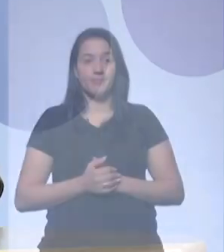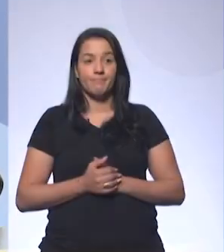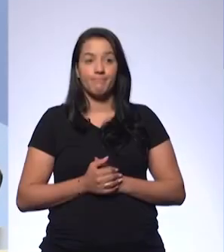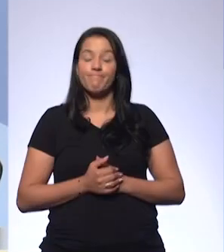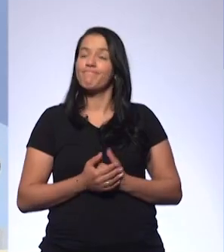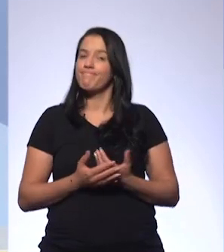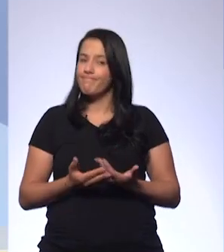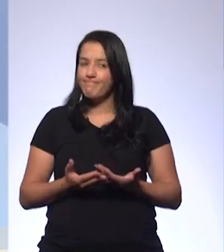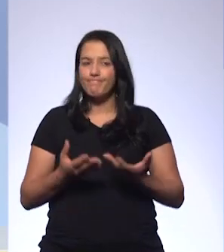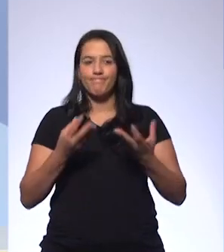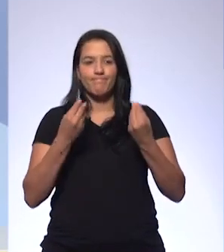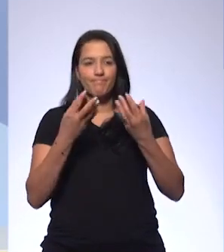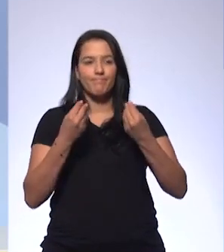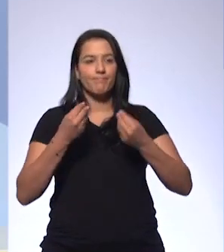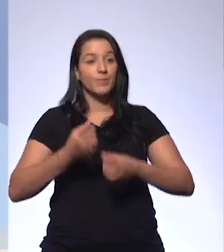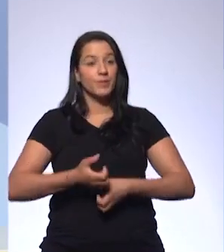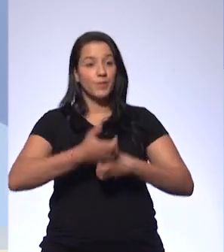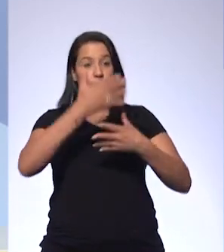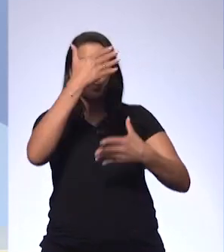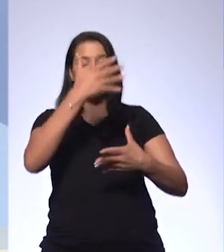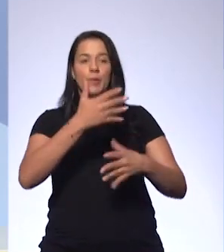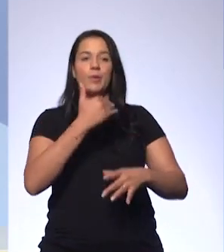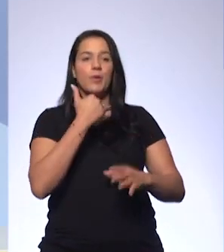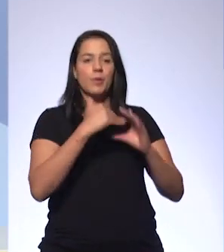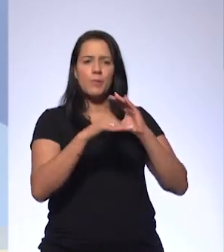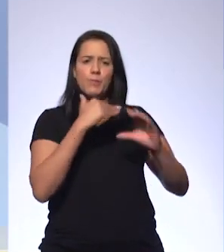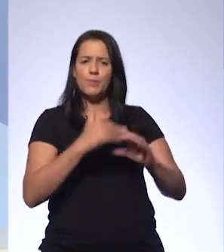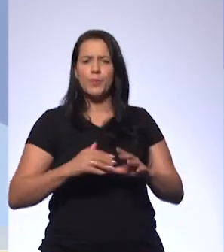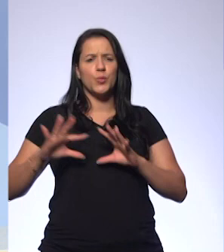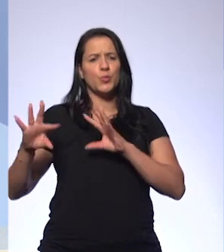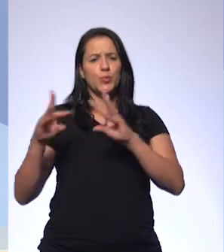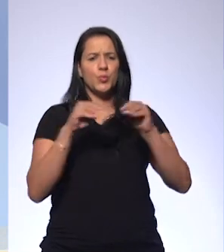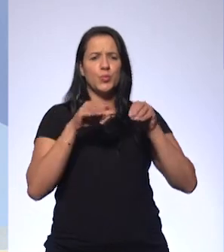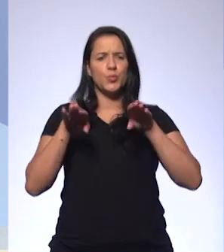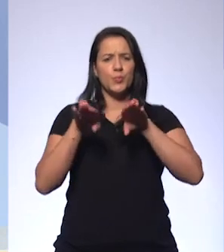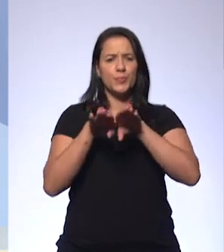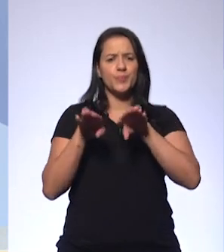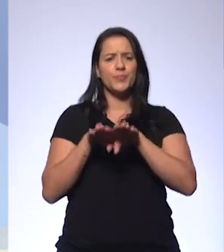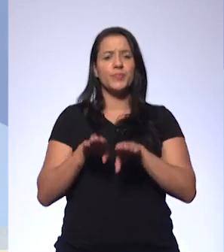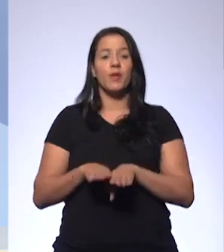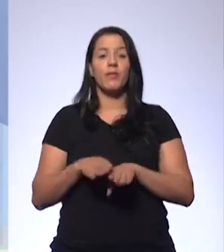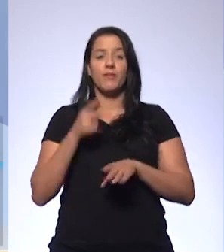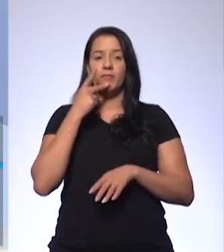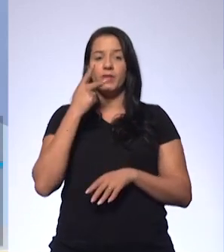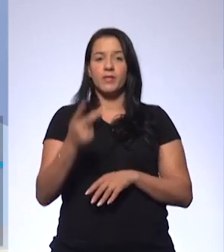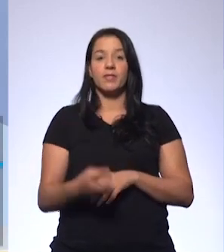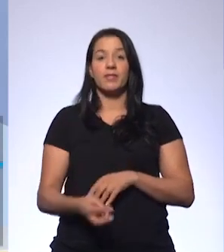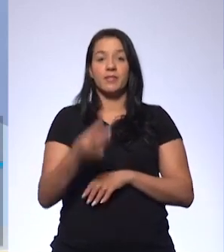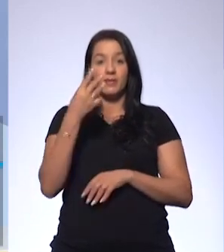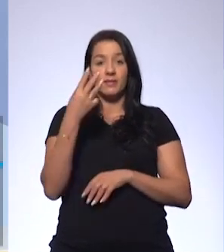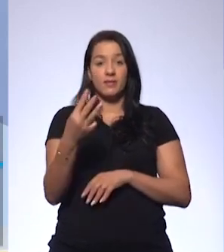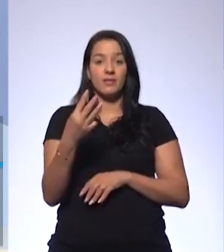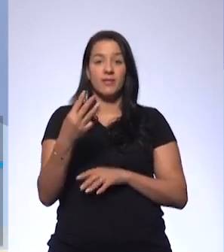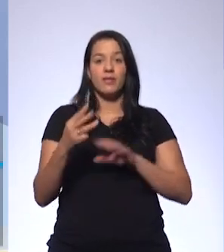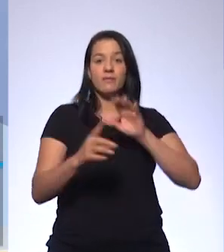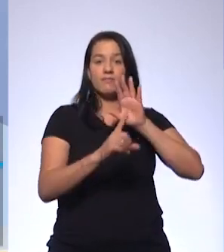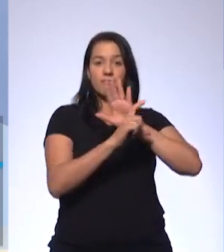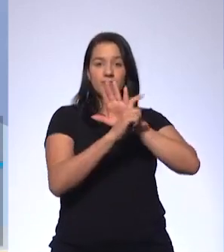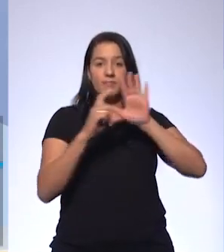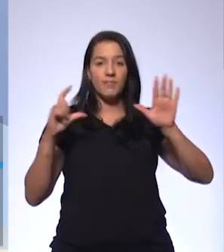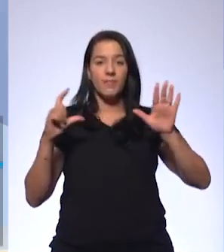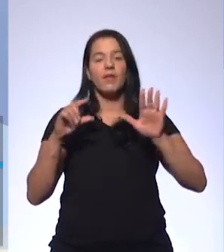Dani, eles estão assim, unânimes os estudantes, passando para os professores, né? Que falando que as três imagens, elas fazem parte